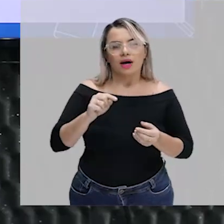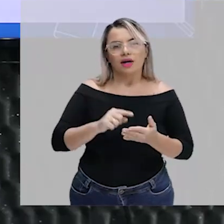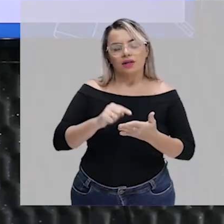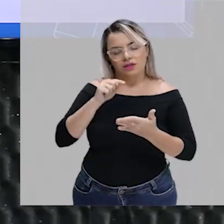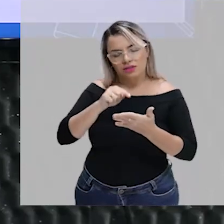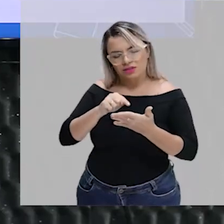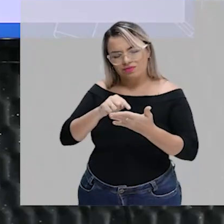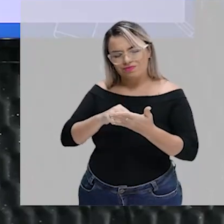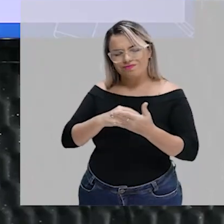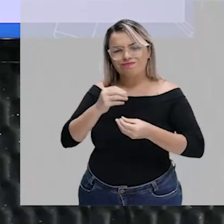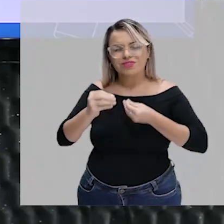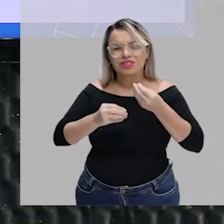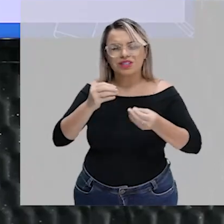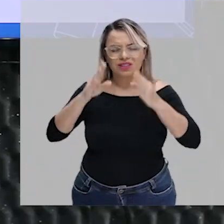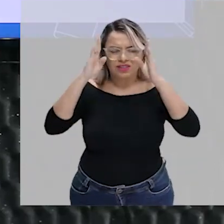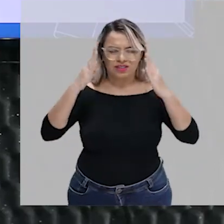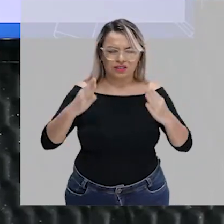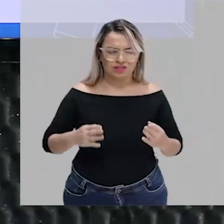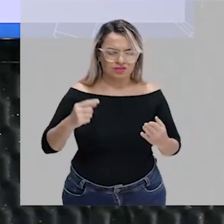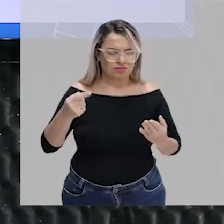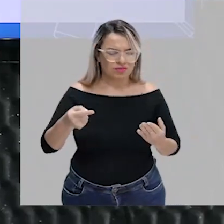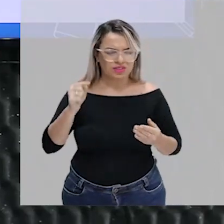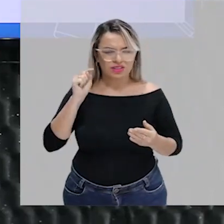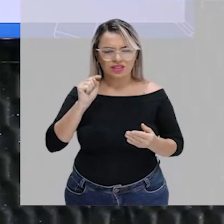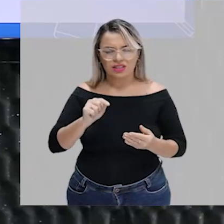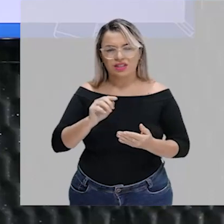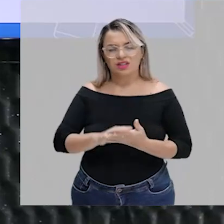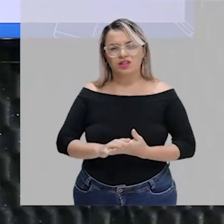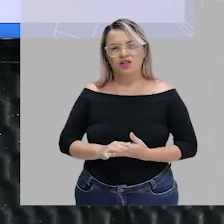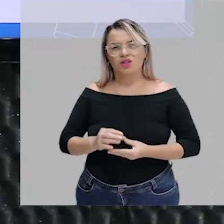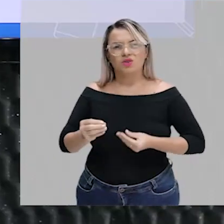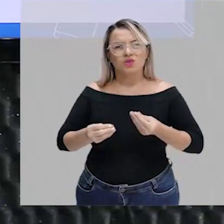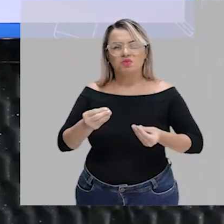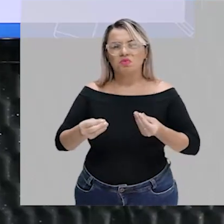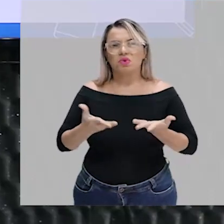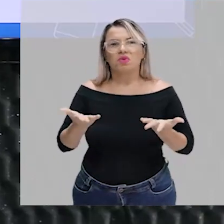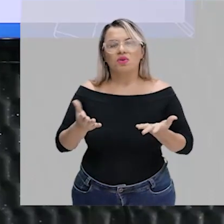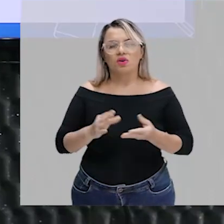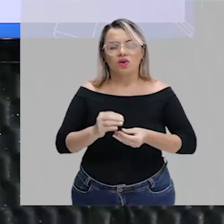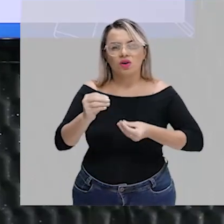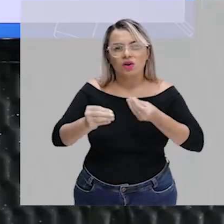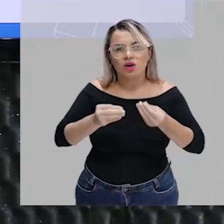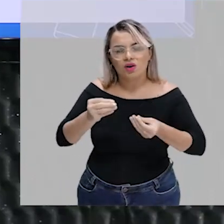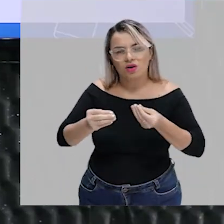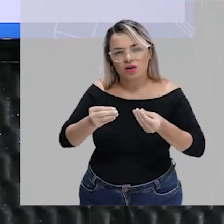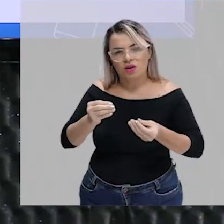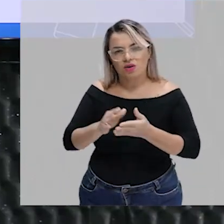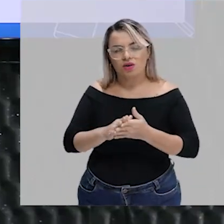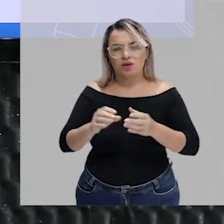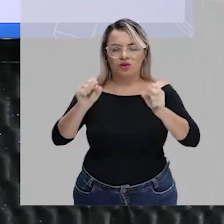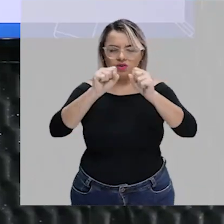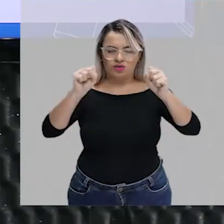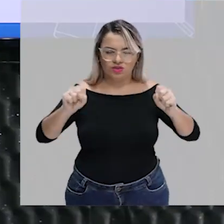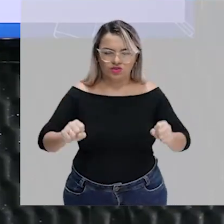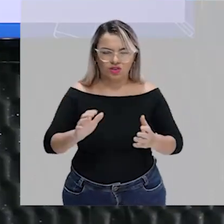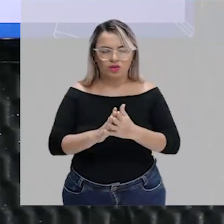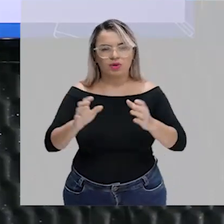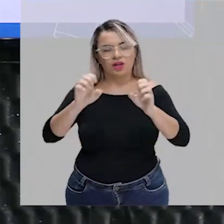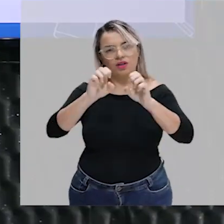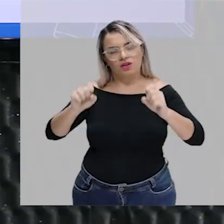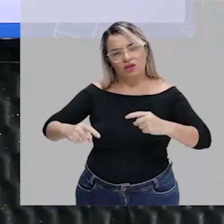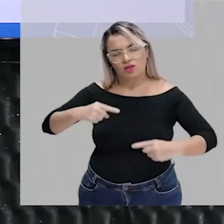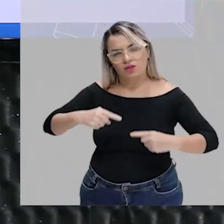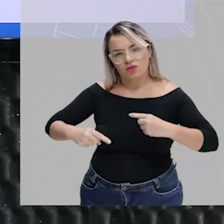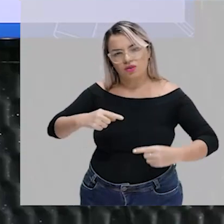Essa incerteza, né? Essa indefinição política de como seria agora o governo, como seria ali